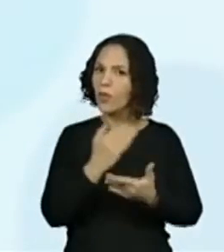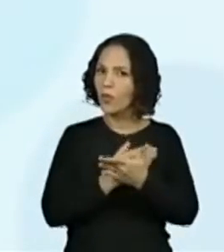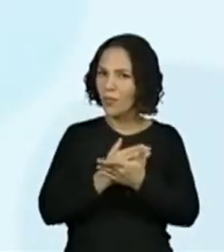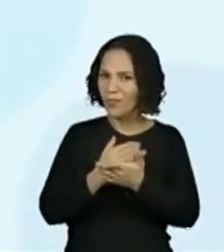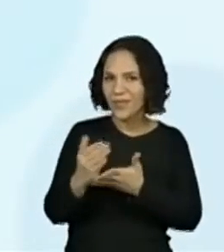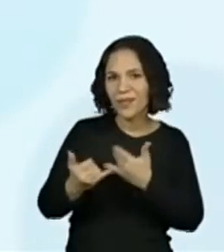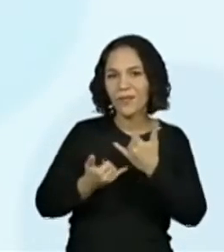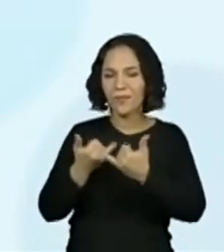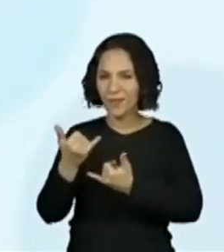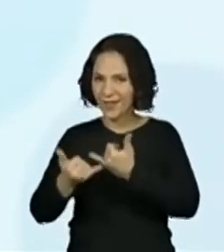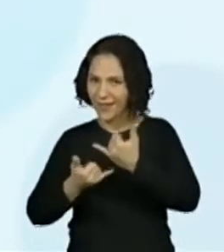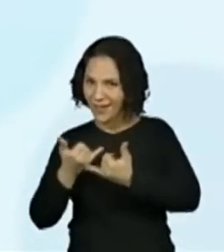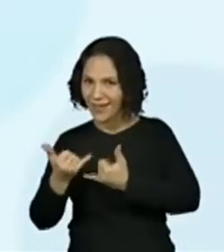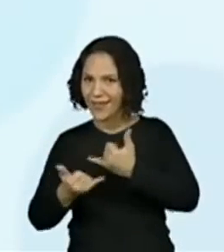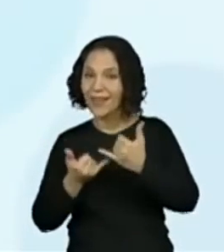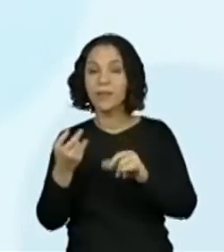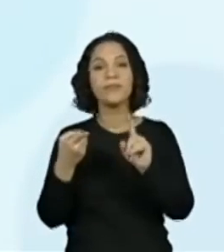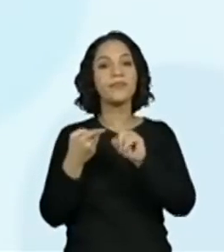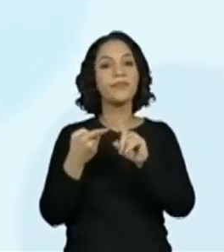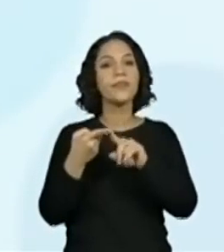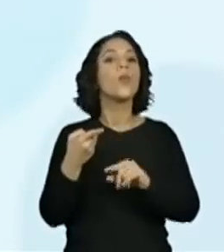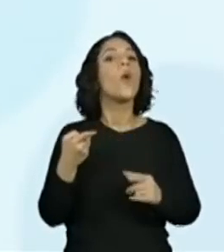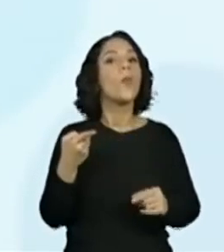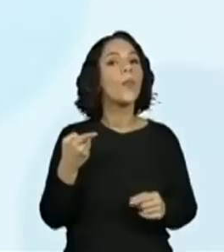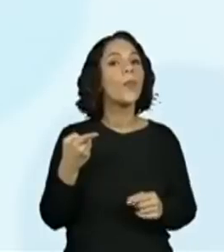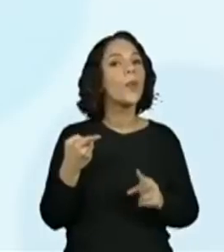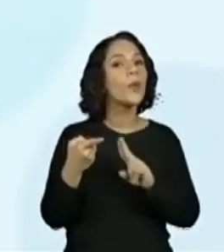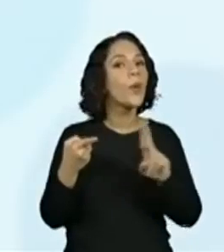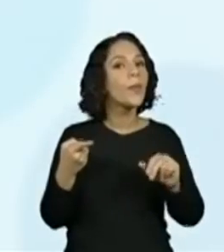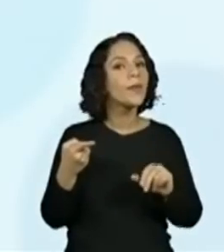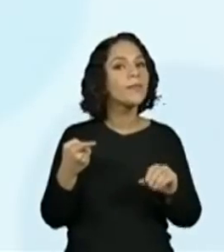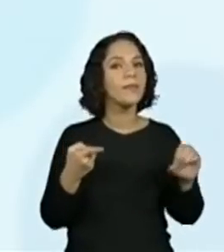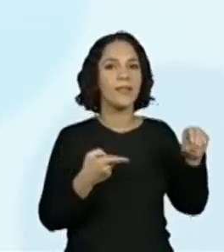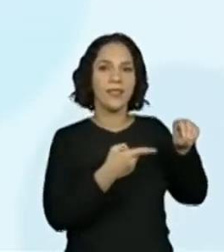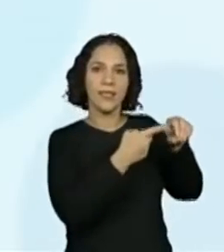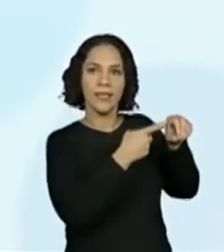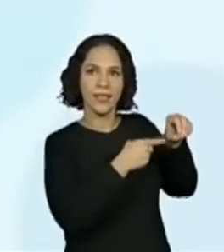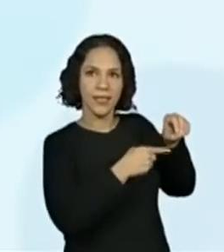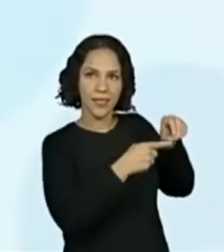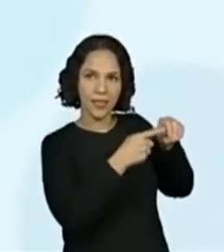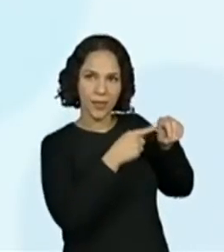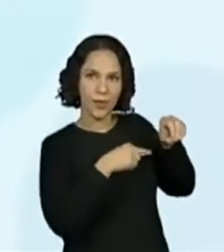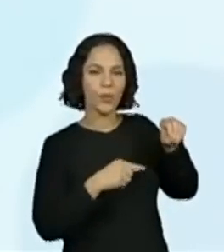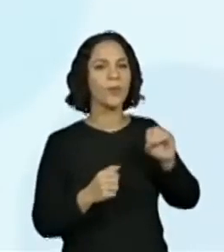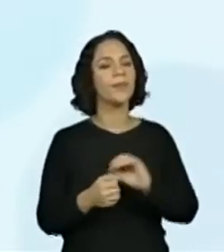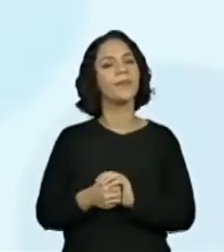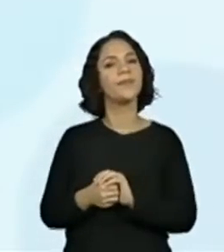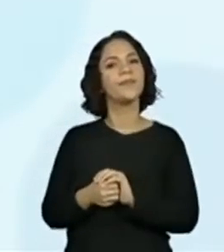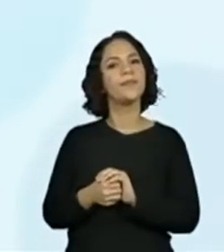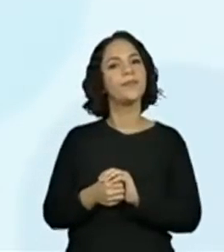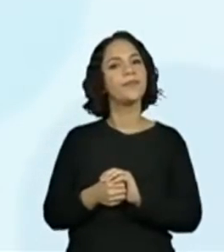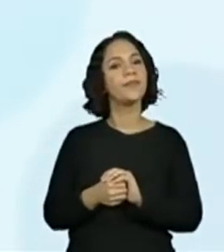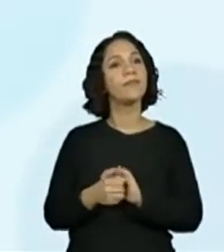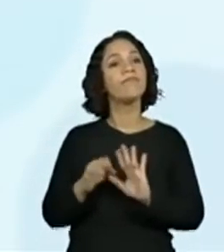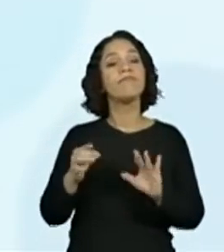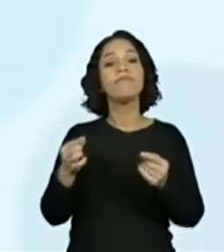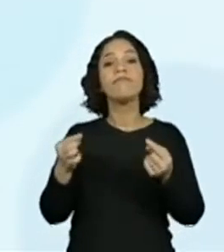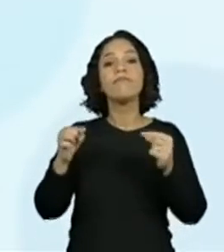nossa brincadeira aqui. Temos a primeira figura, que é o círculo, né? Temos um